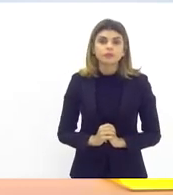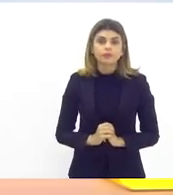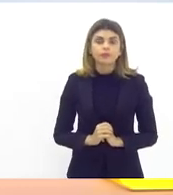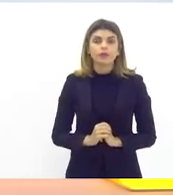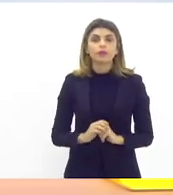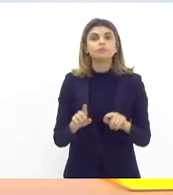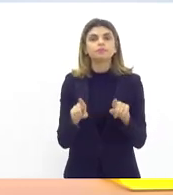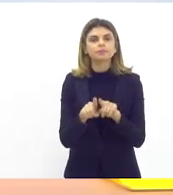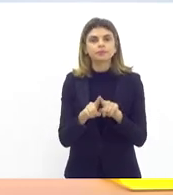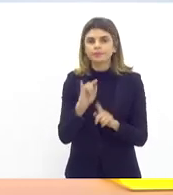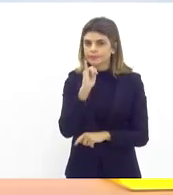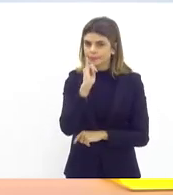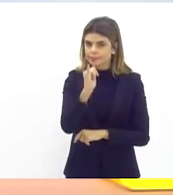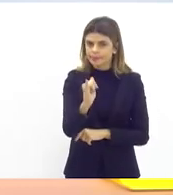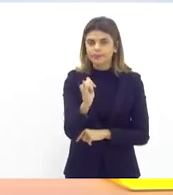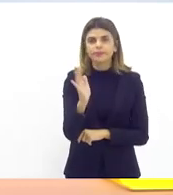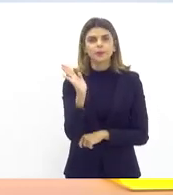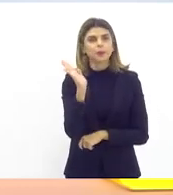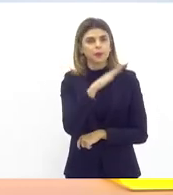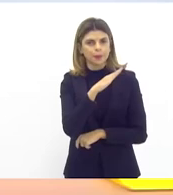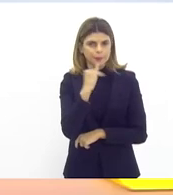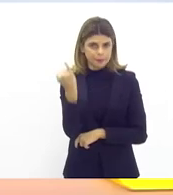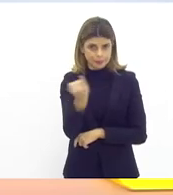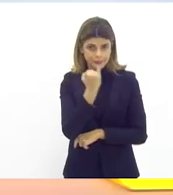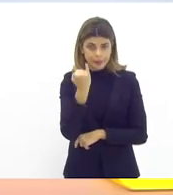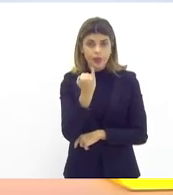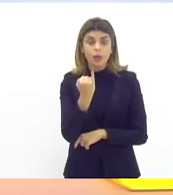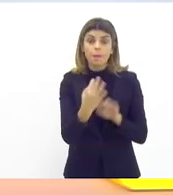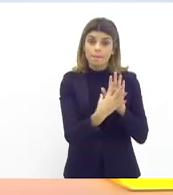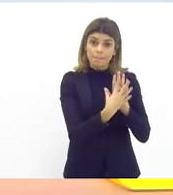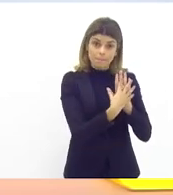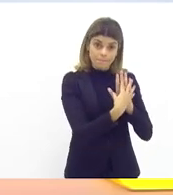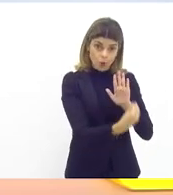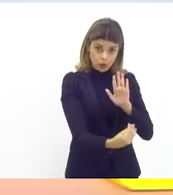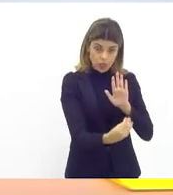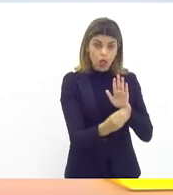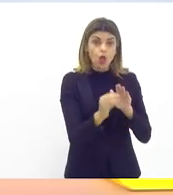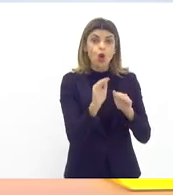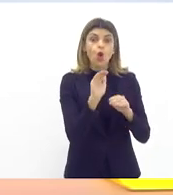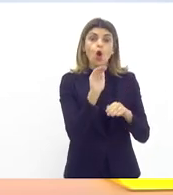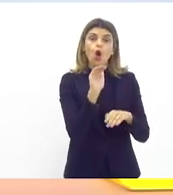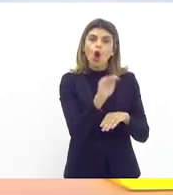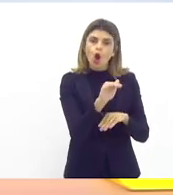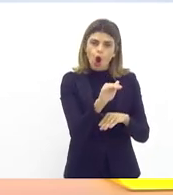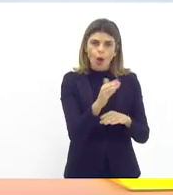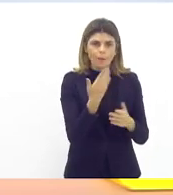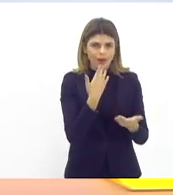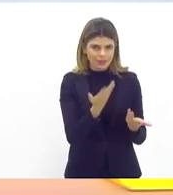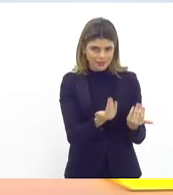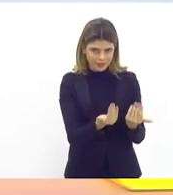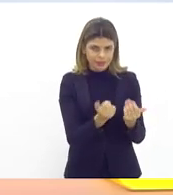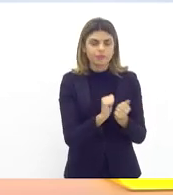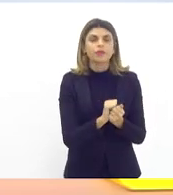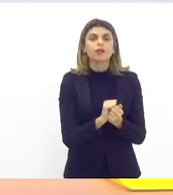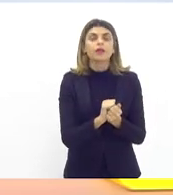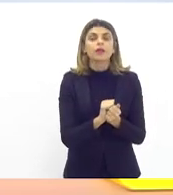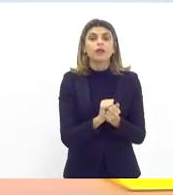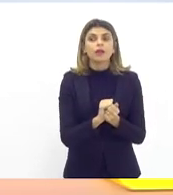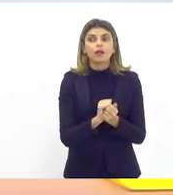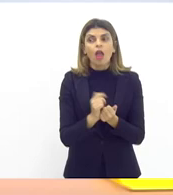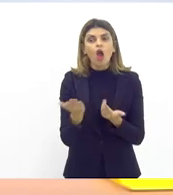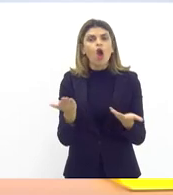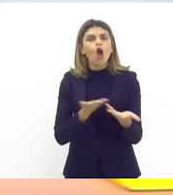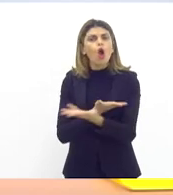é importante. O modelo de cobrança do novo imposto, do IBS, é um modelo de gestão compartilhada entre